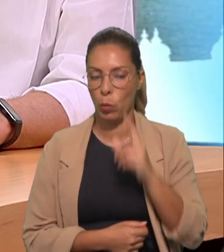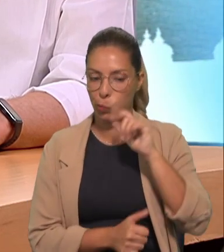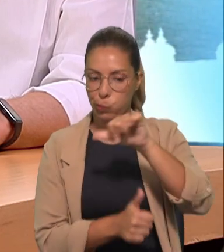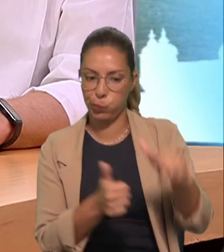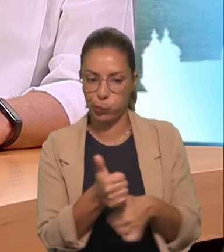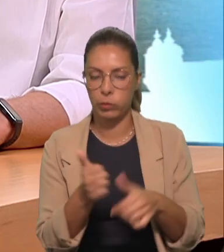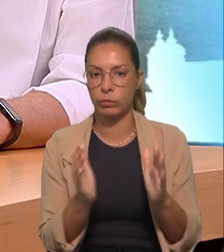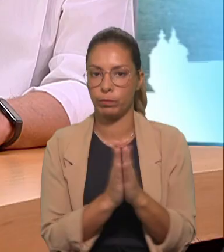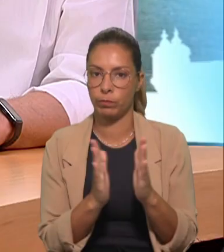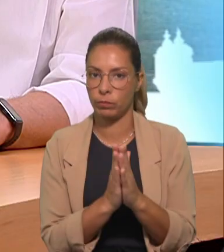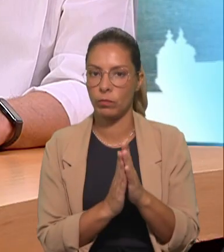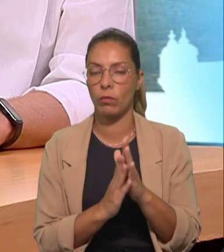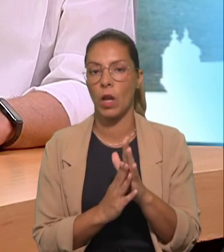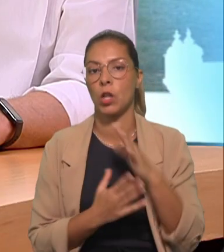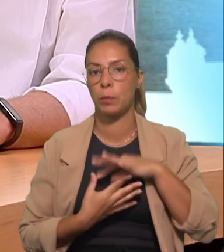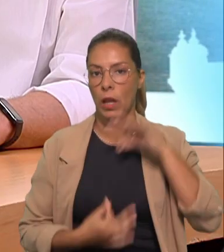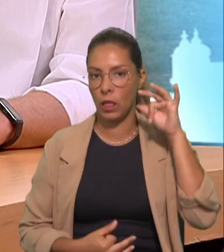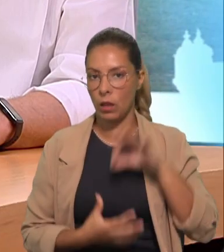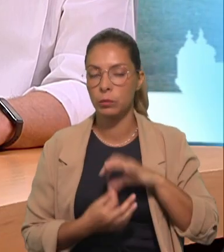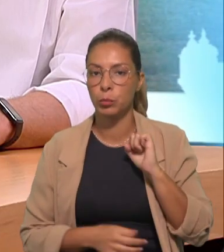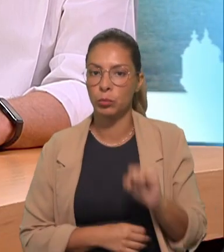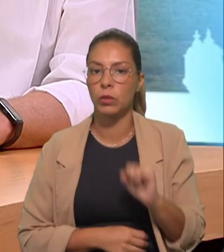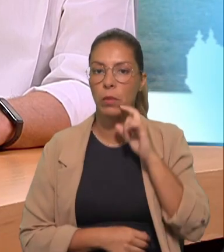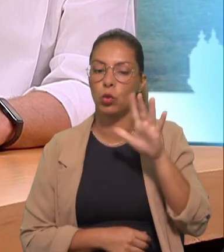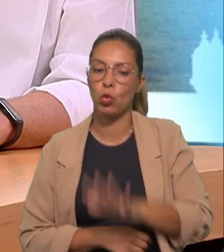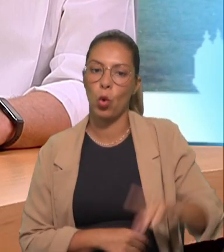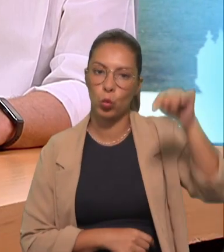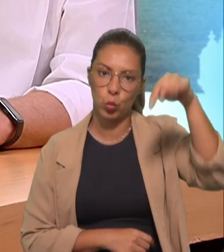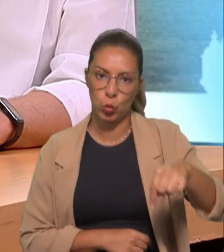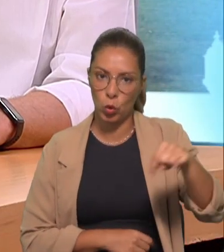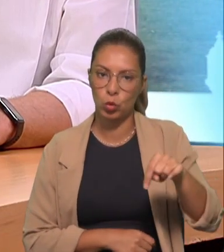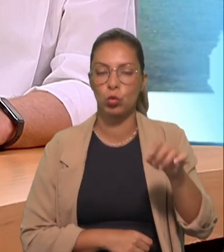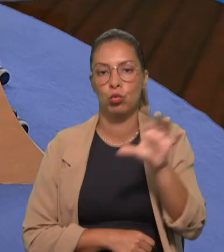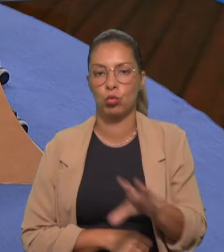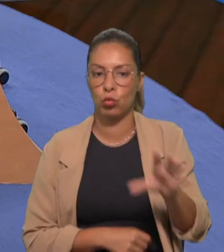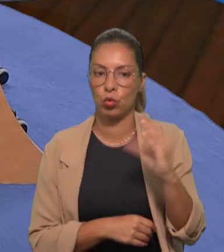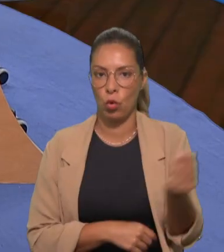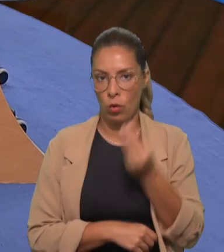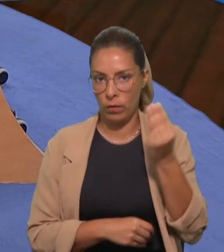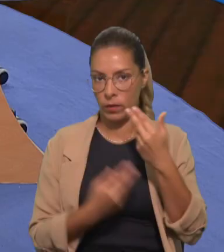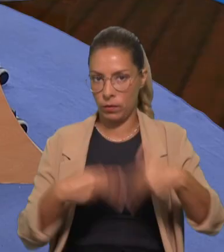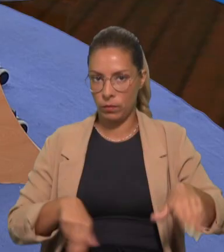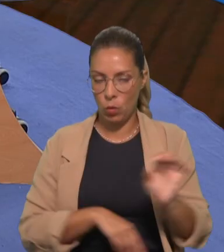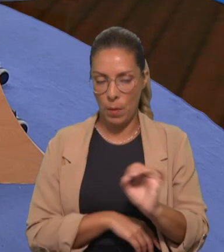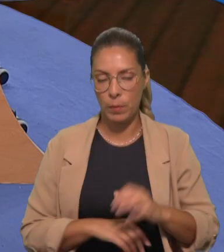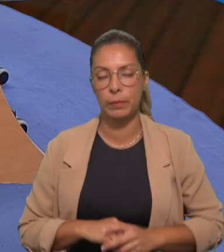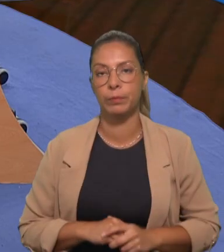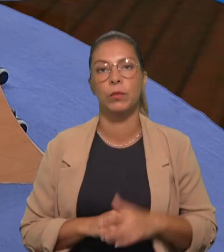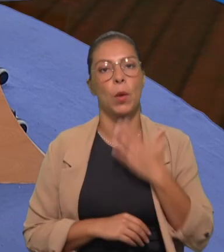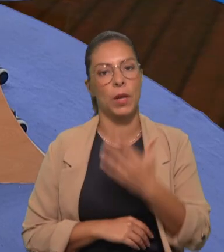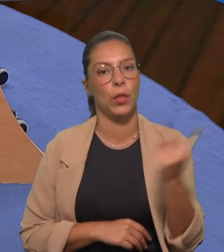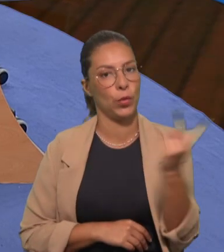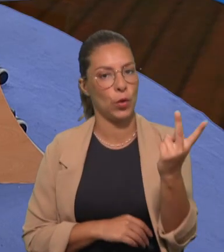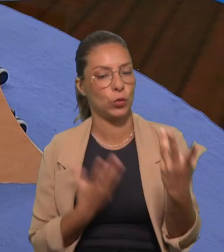Pastoral Juvenil Espiritana e da região sul do mesmo movimento Jovens Sem Fronteiras. Olá, boa tarde. Obrigada a ambos por estarem no